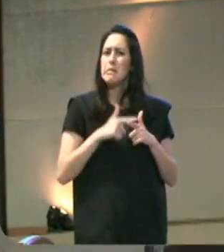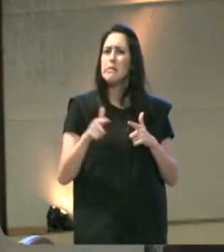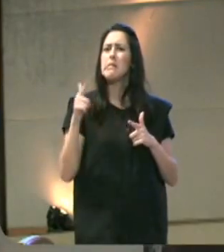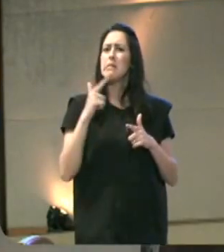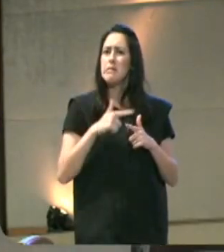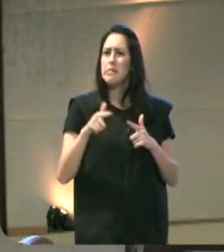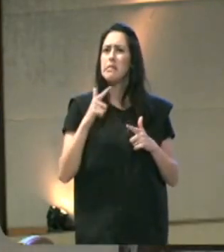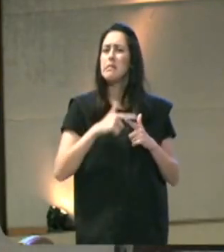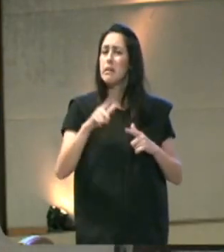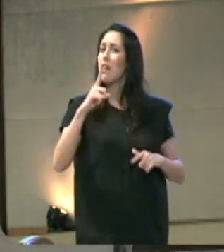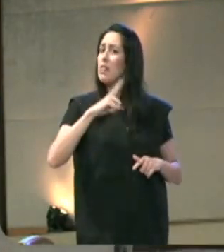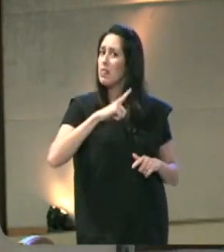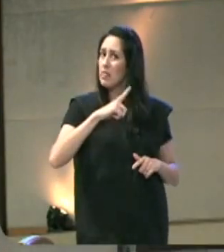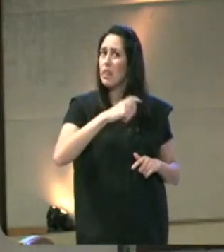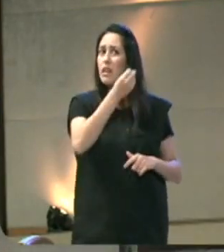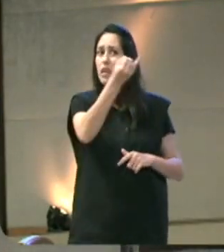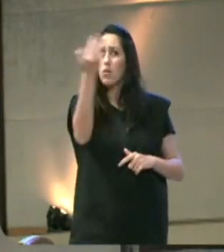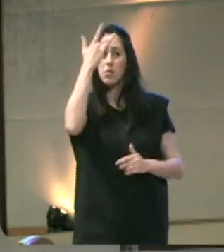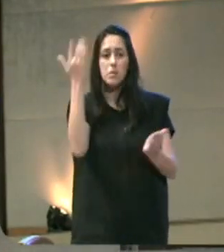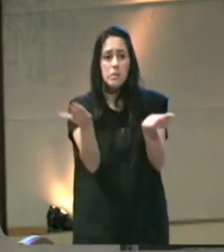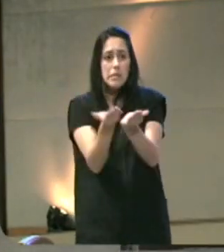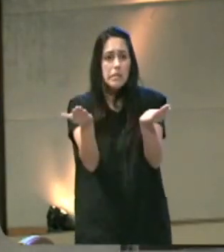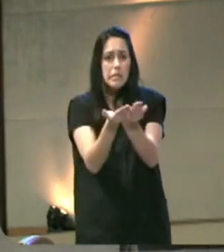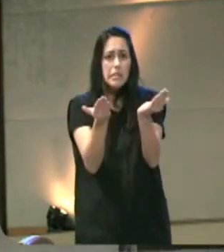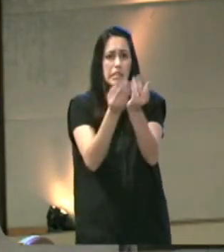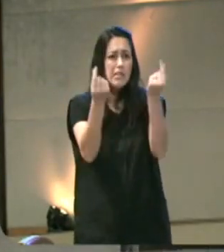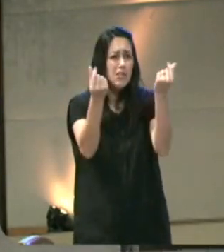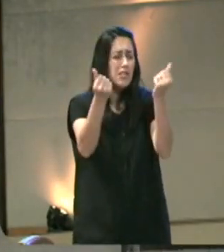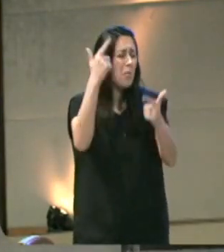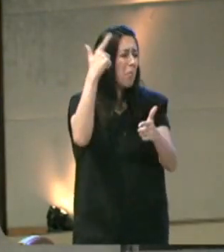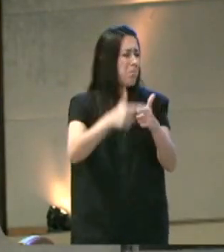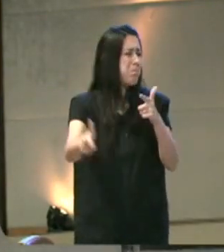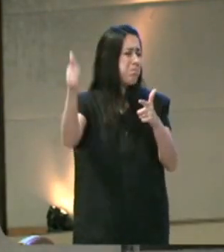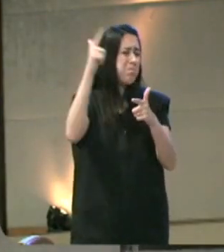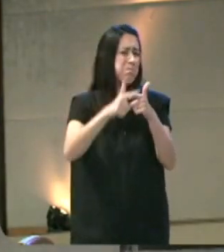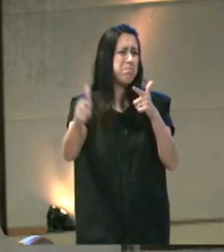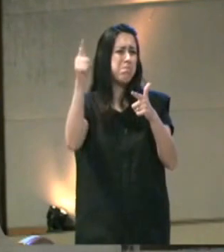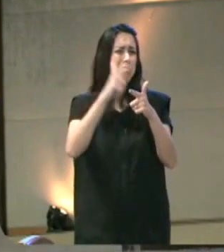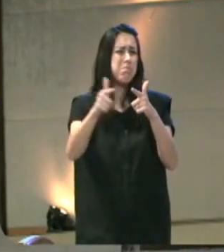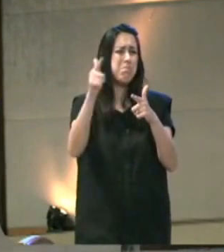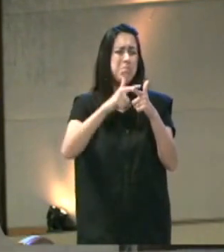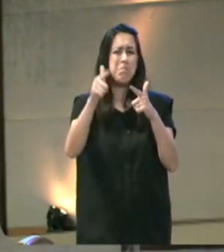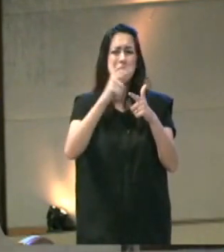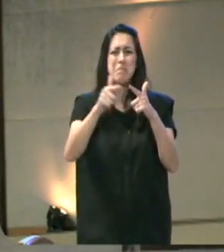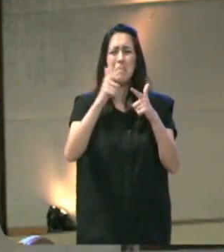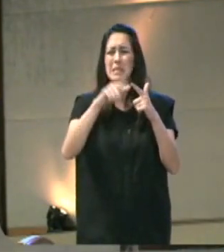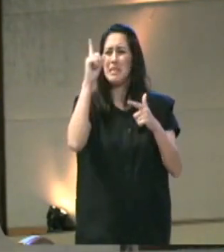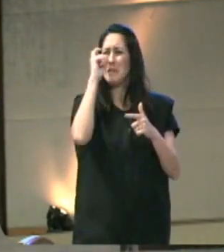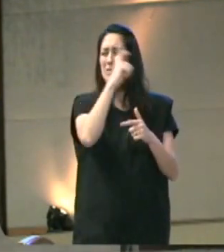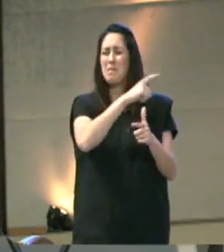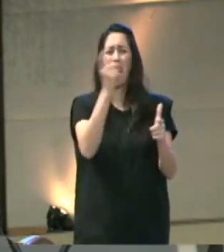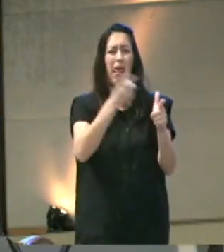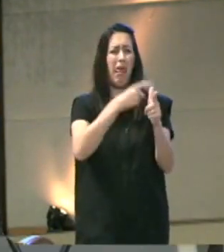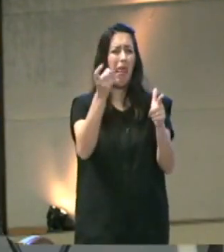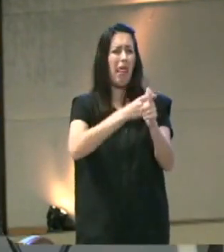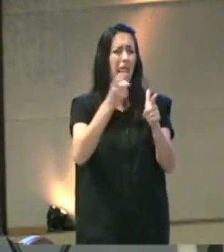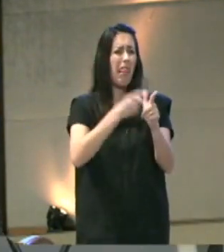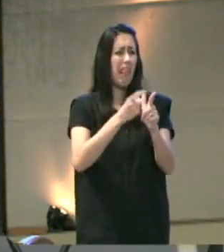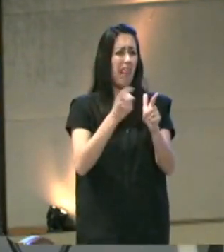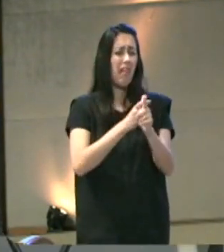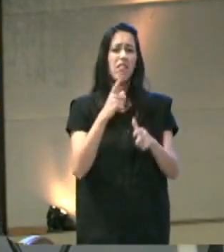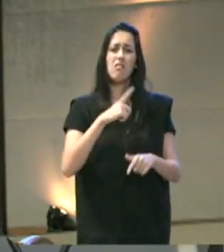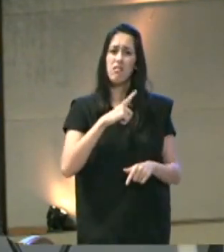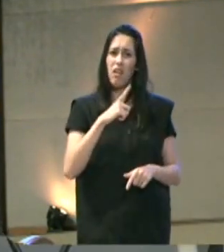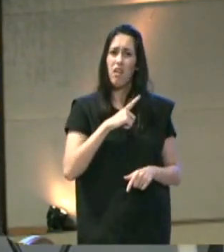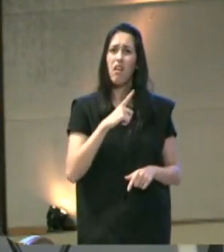Tem muito crente quebrado por aí, viu? E não é porque está desempregado,